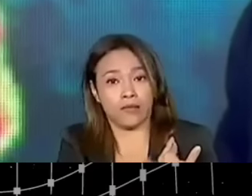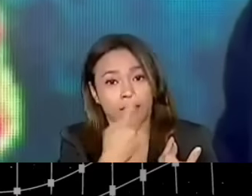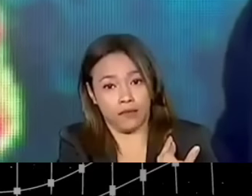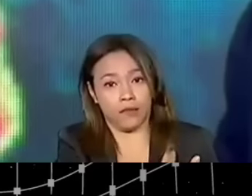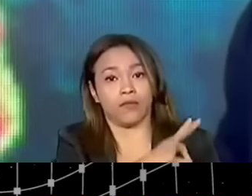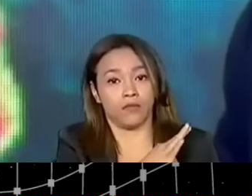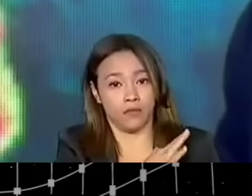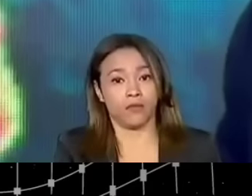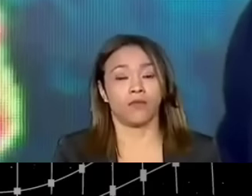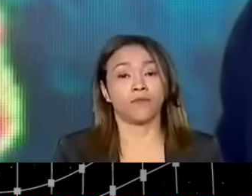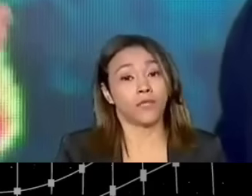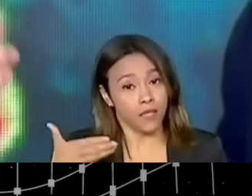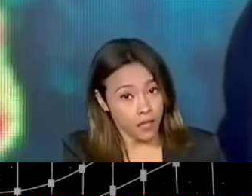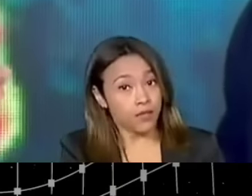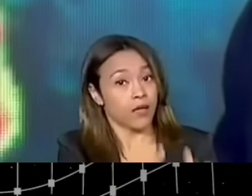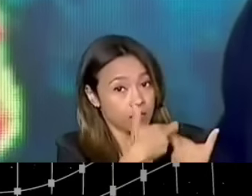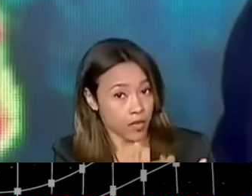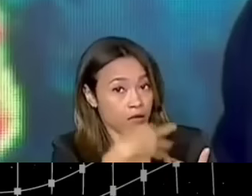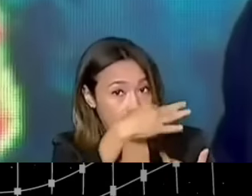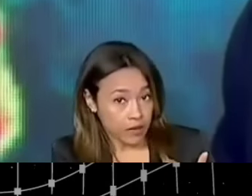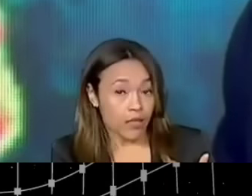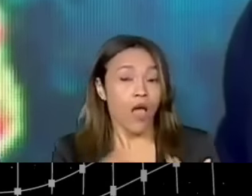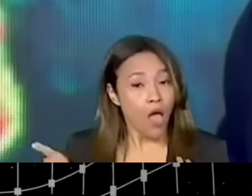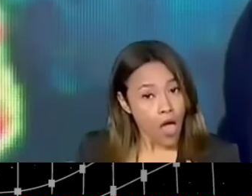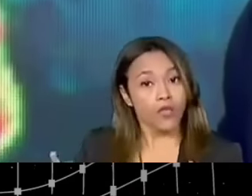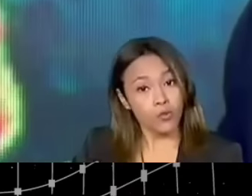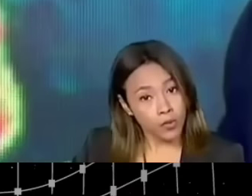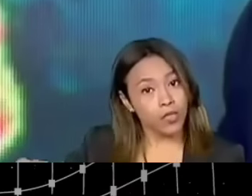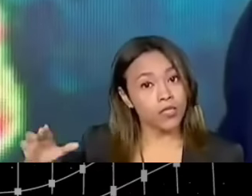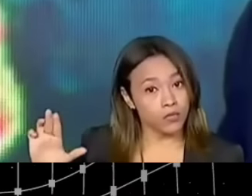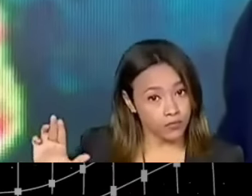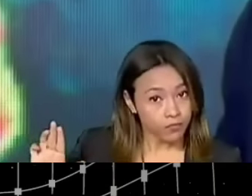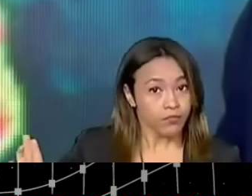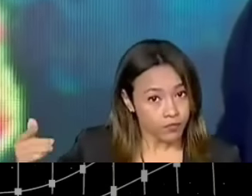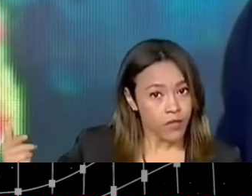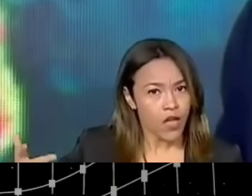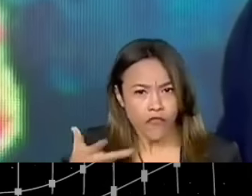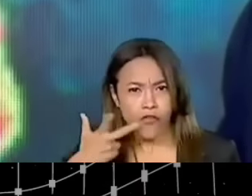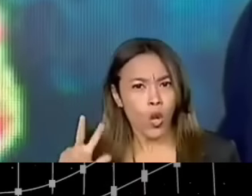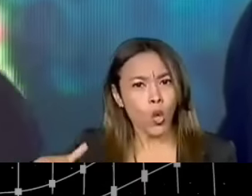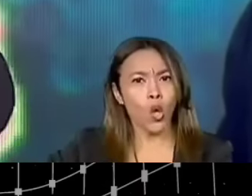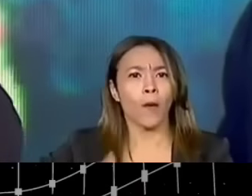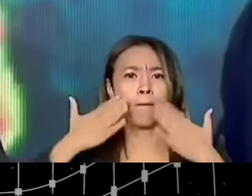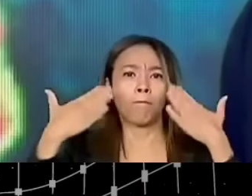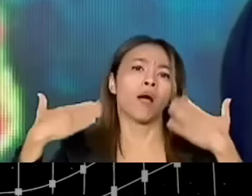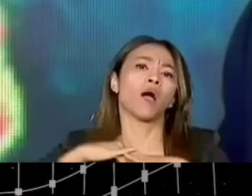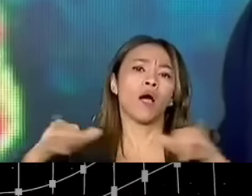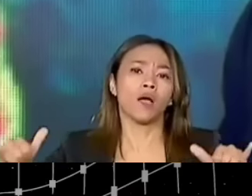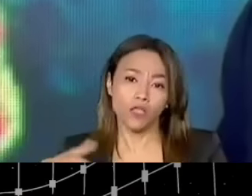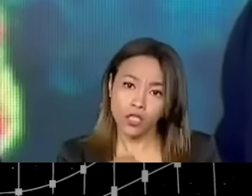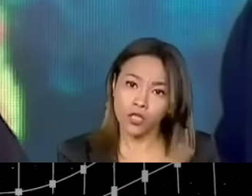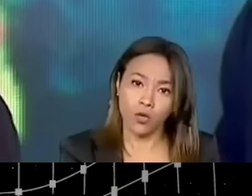e esse papel foi aquilo que o presidente da República disse publicamente. E nós